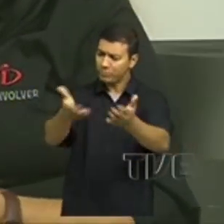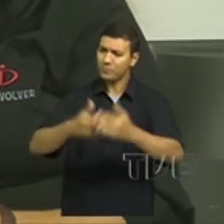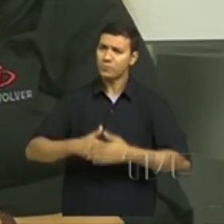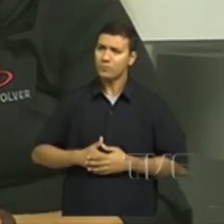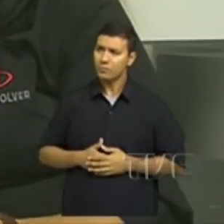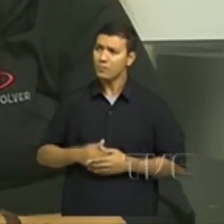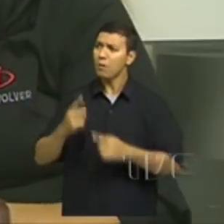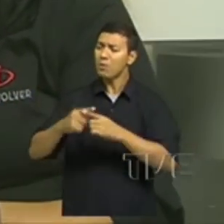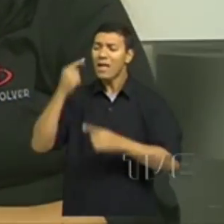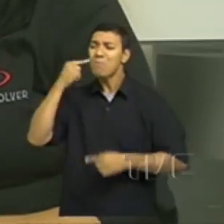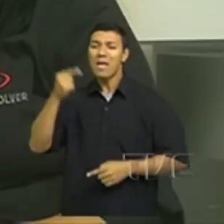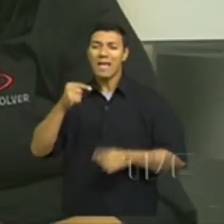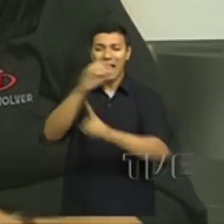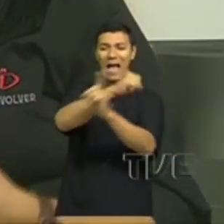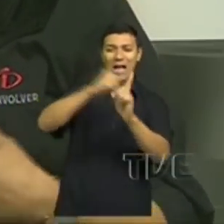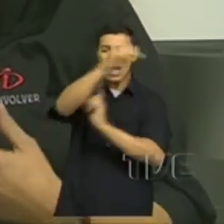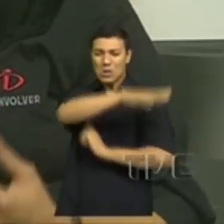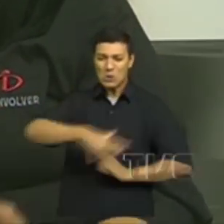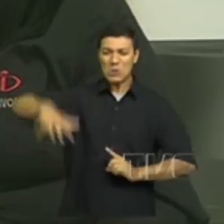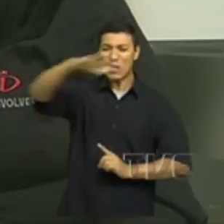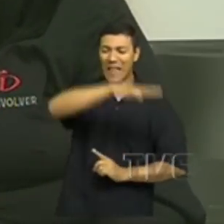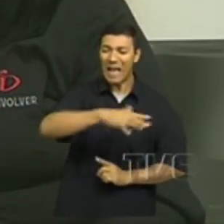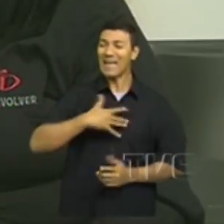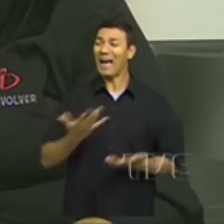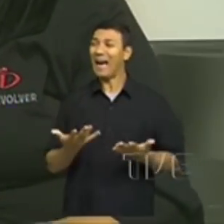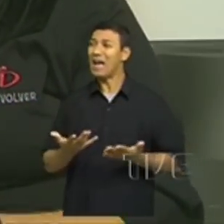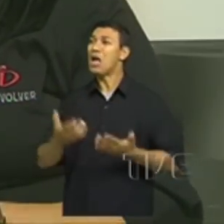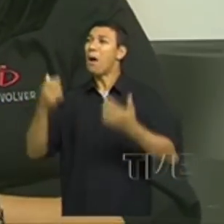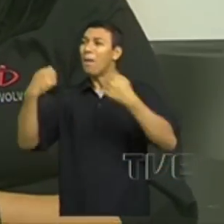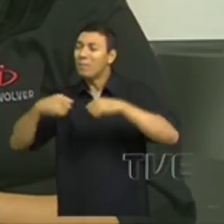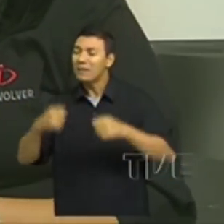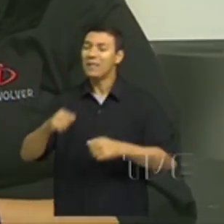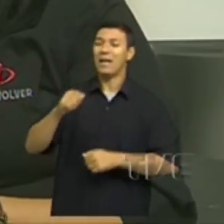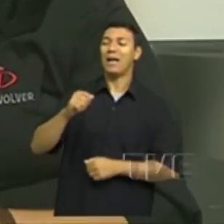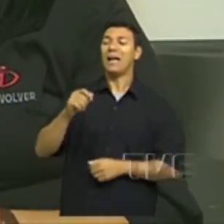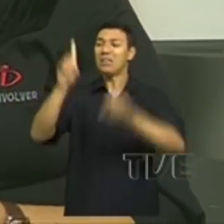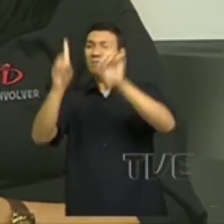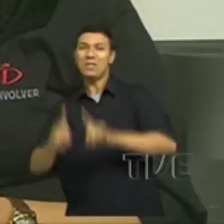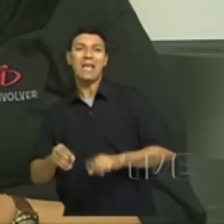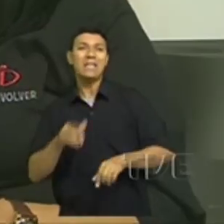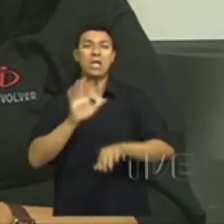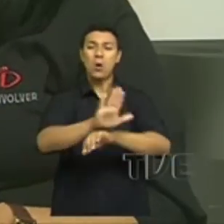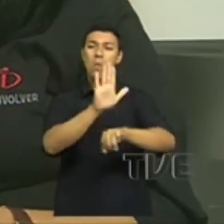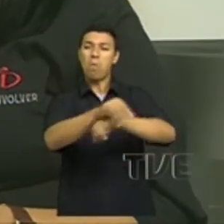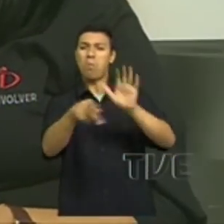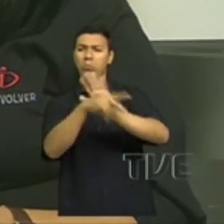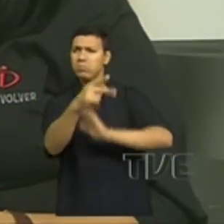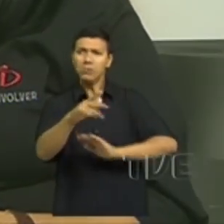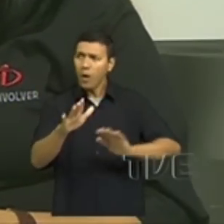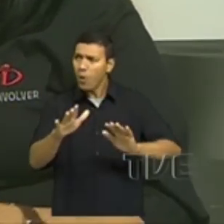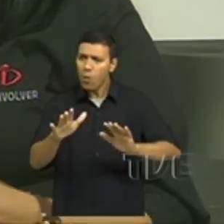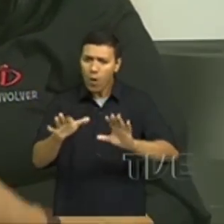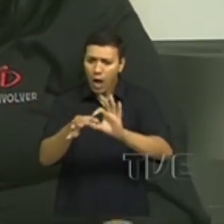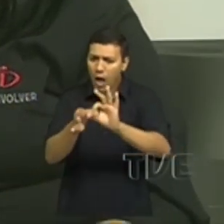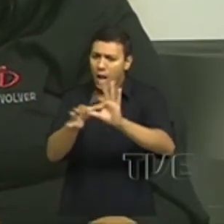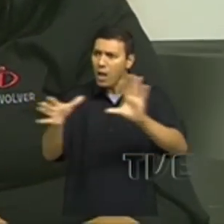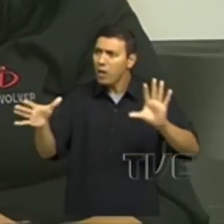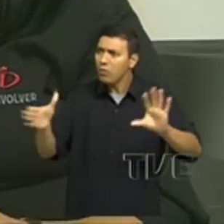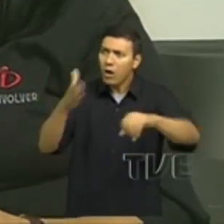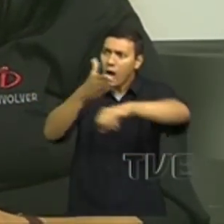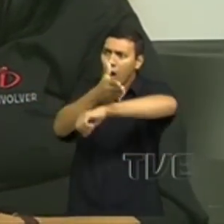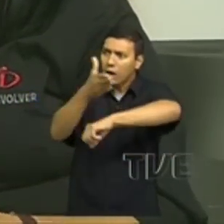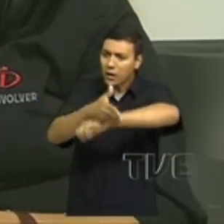a sociedade fala, pessoas com deficiência precisam de um ambiente caritativo, né? Não, a gente aqui está falando de